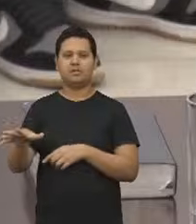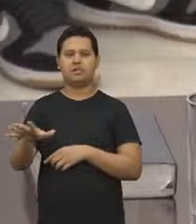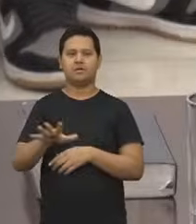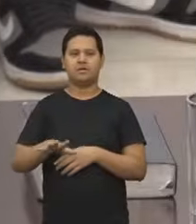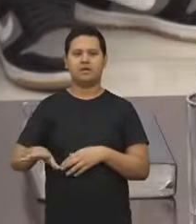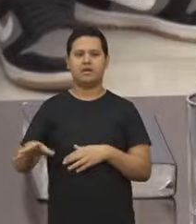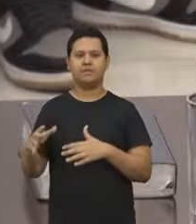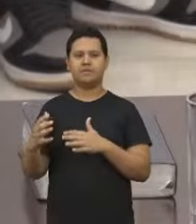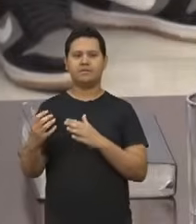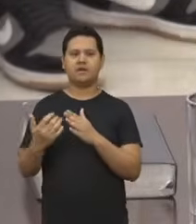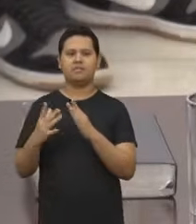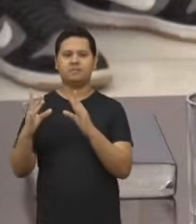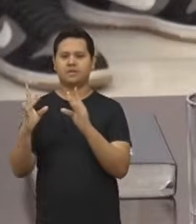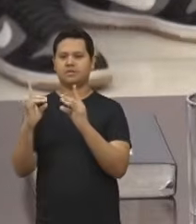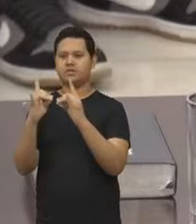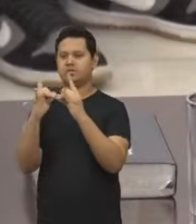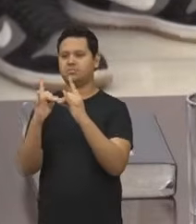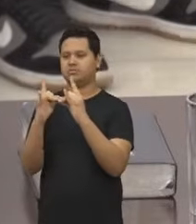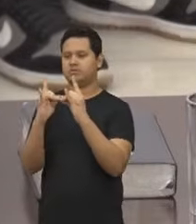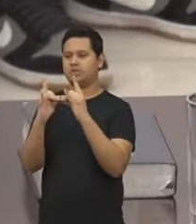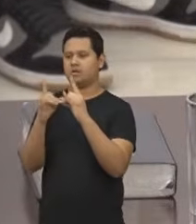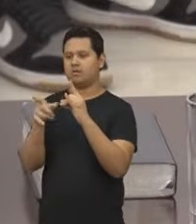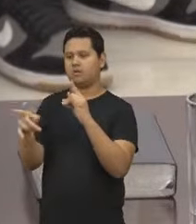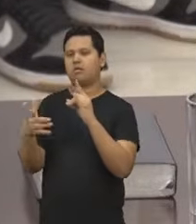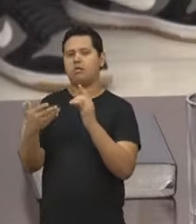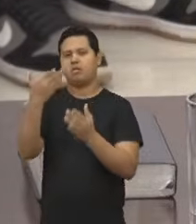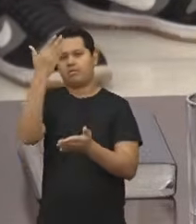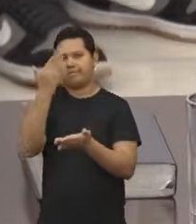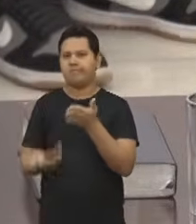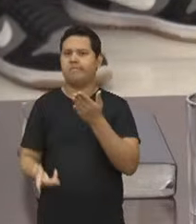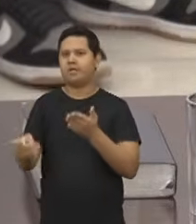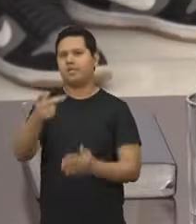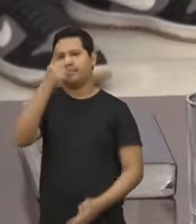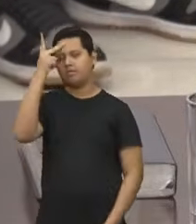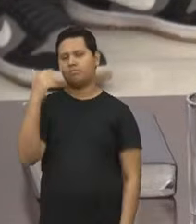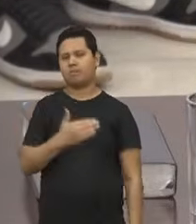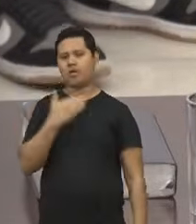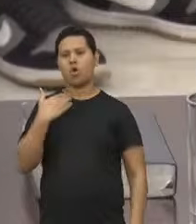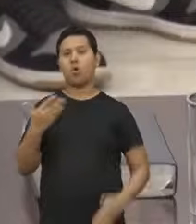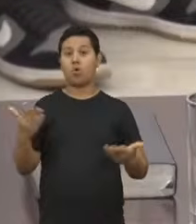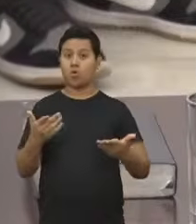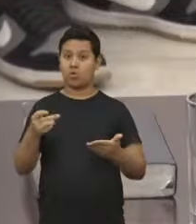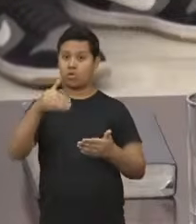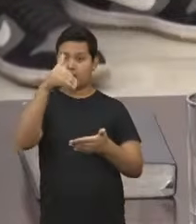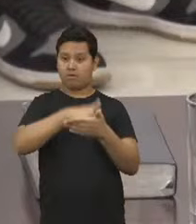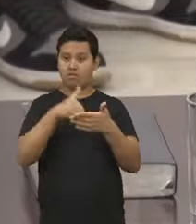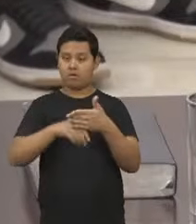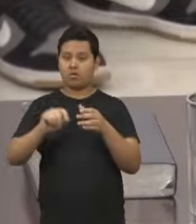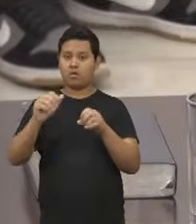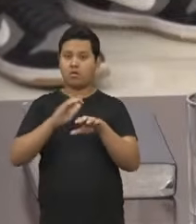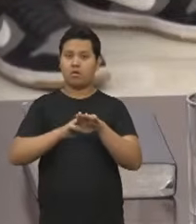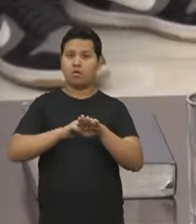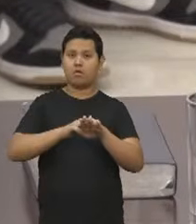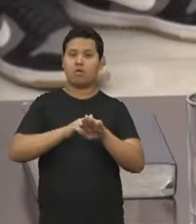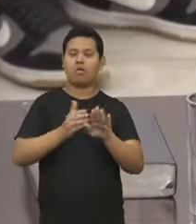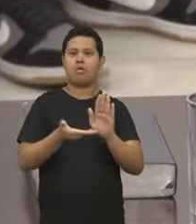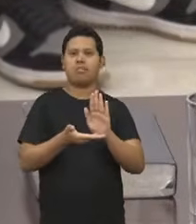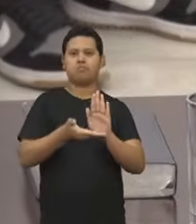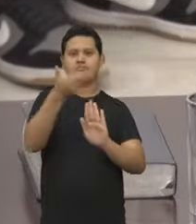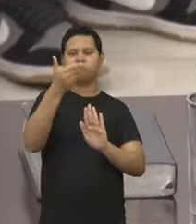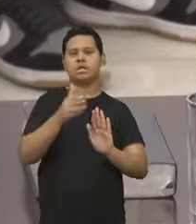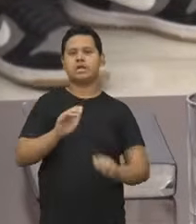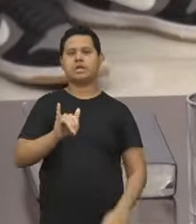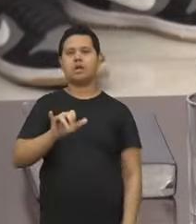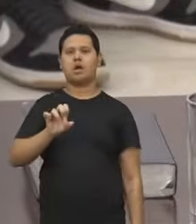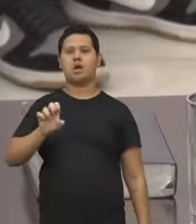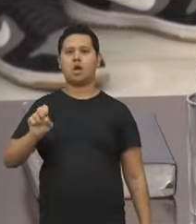a maior dor do ser humano é perder um ente querido. E hoje está se votando aqui o aumento do ISS